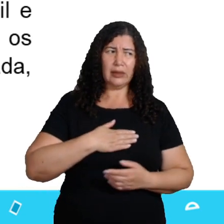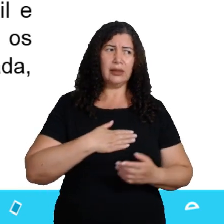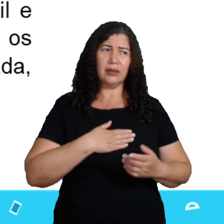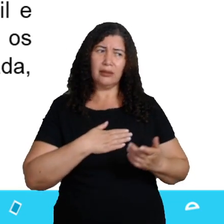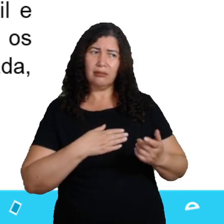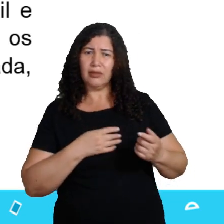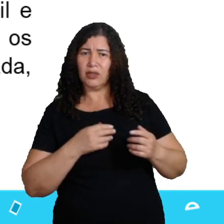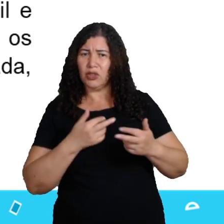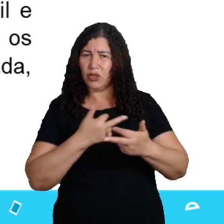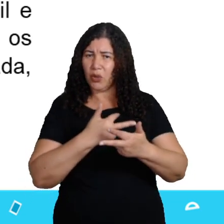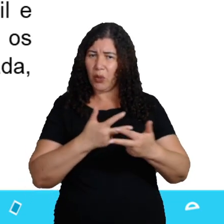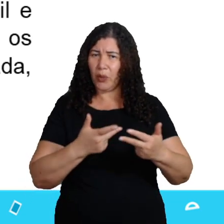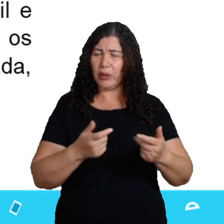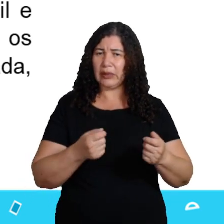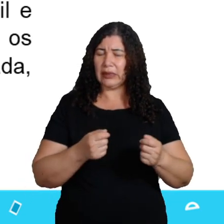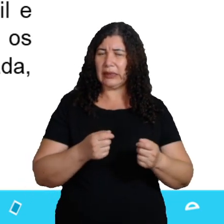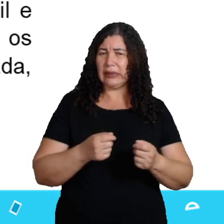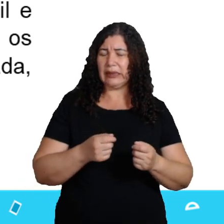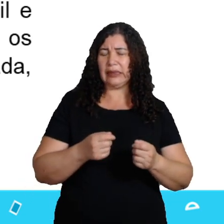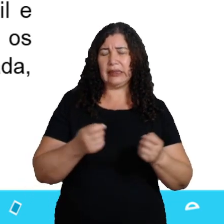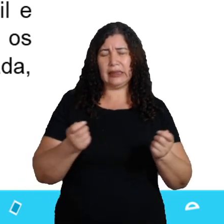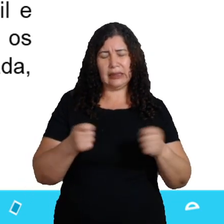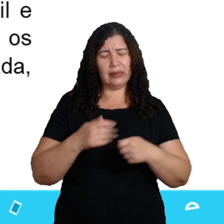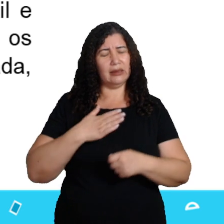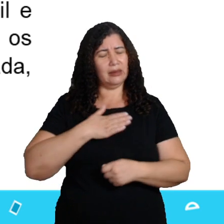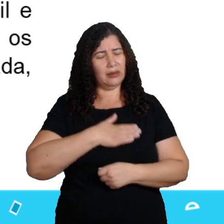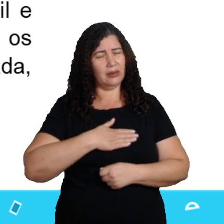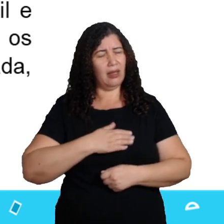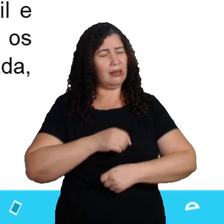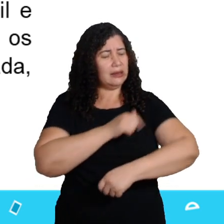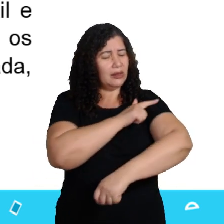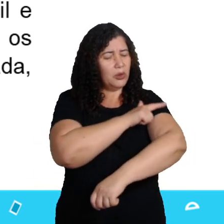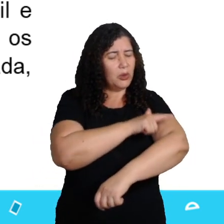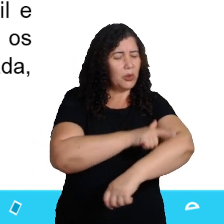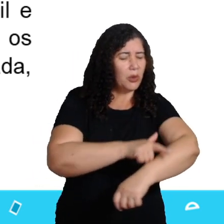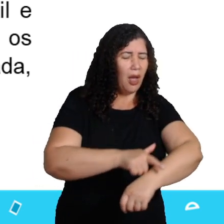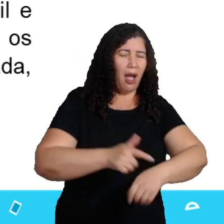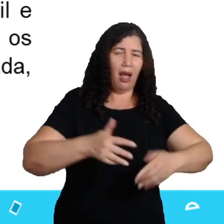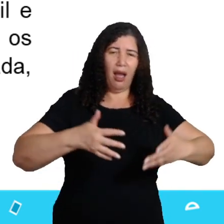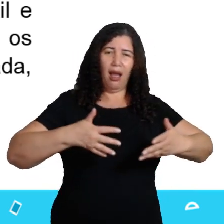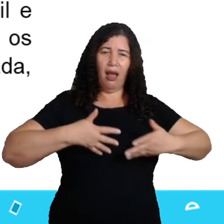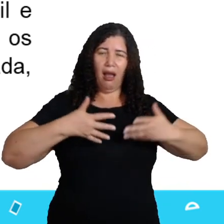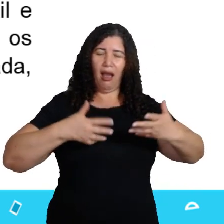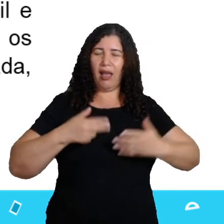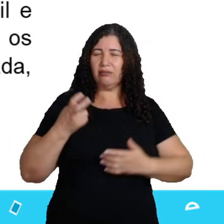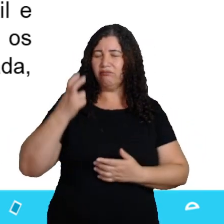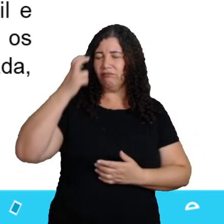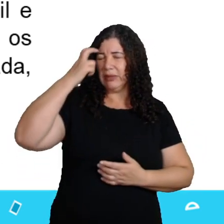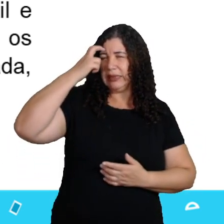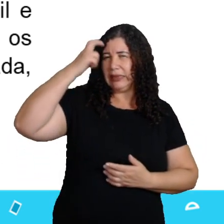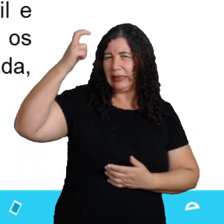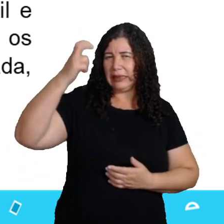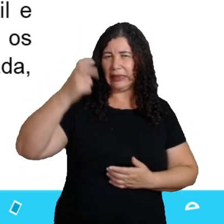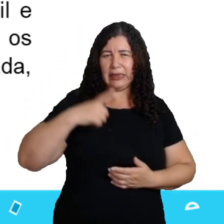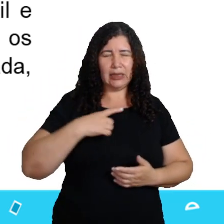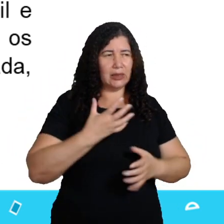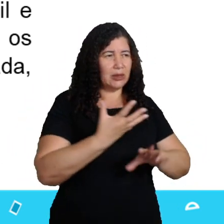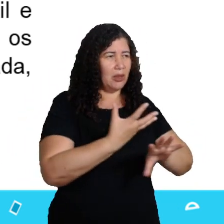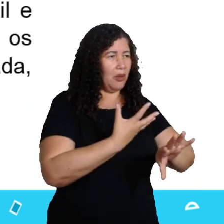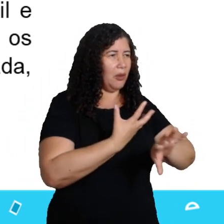é fácil. Gentileza, bom humor, inteligência,